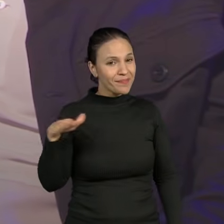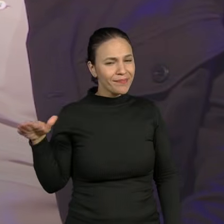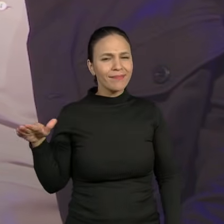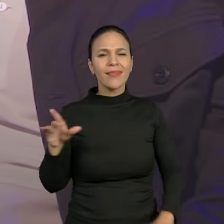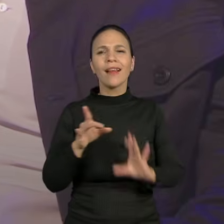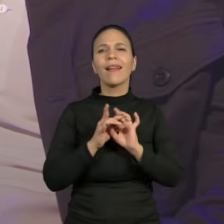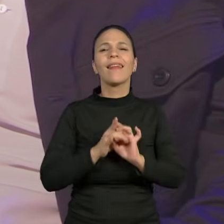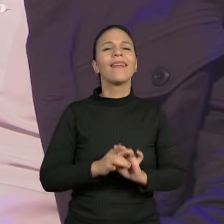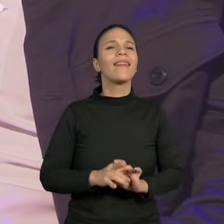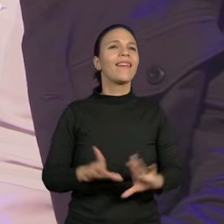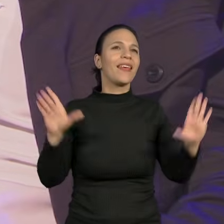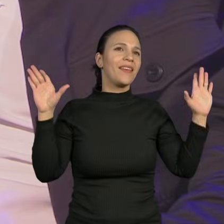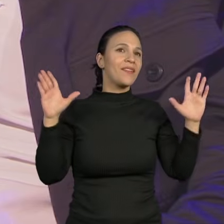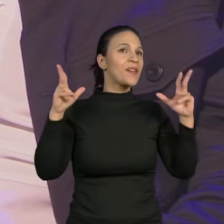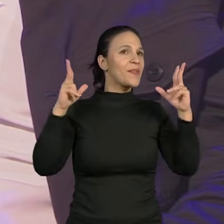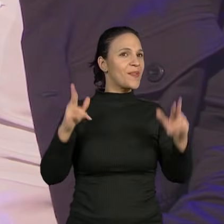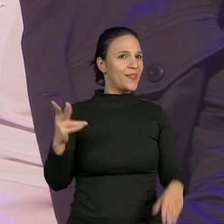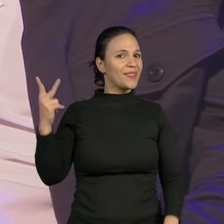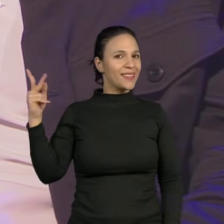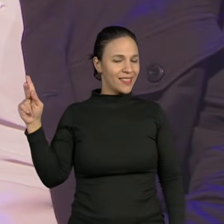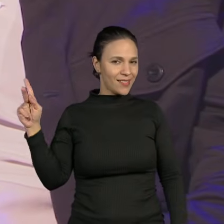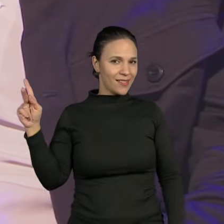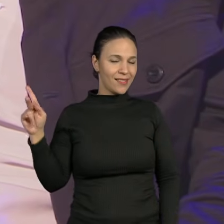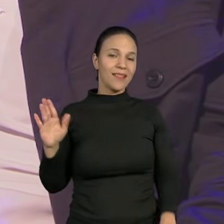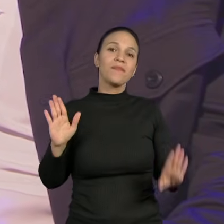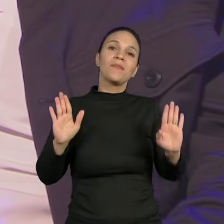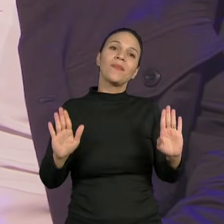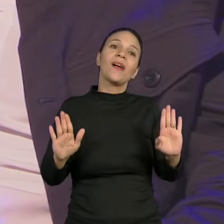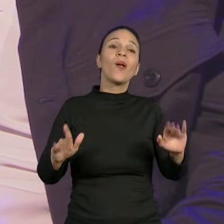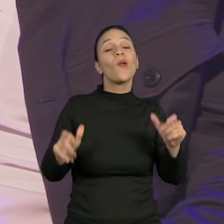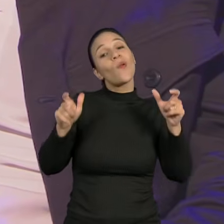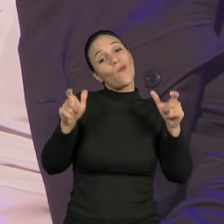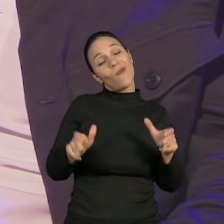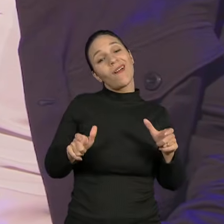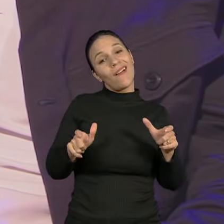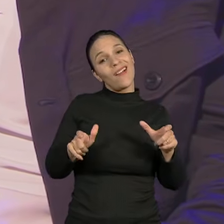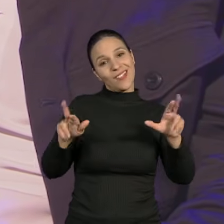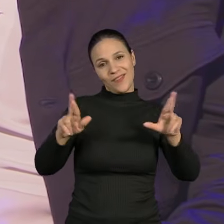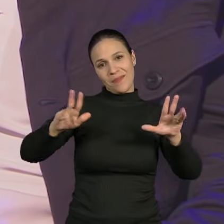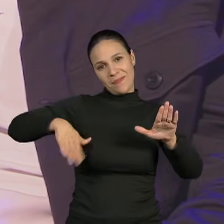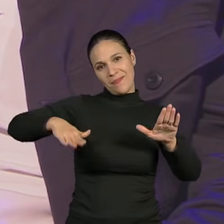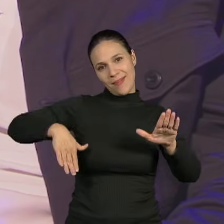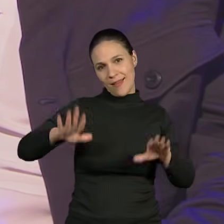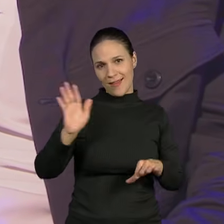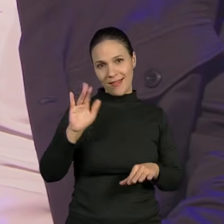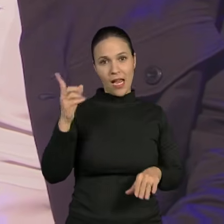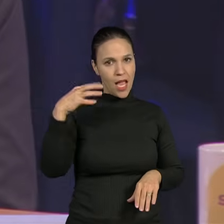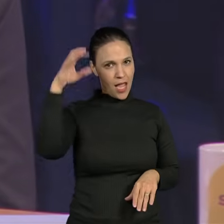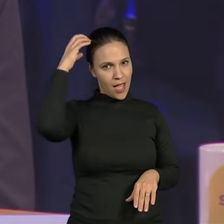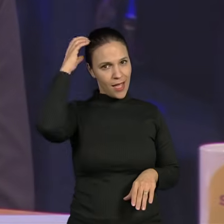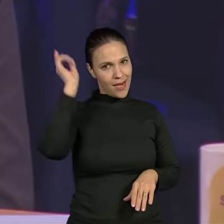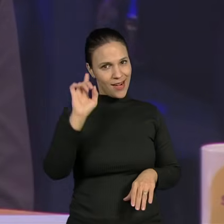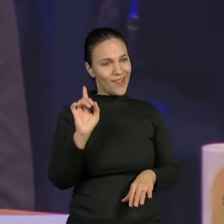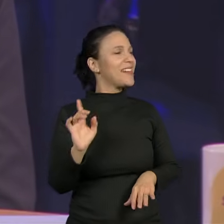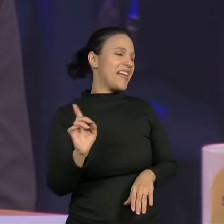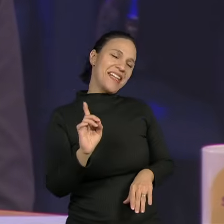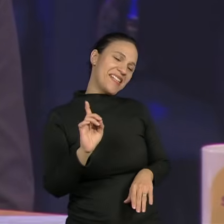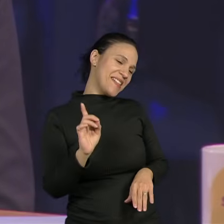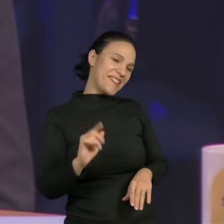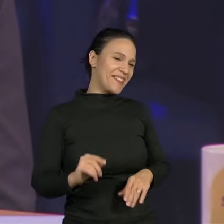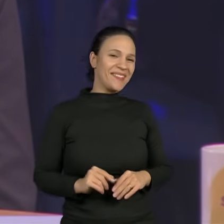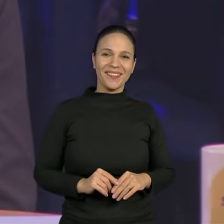muito livre como a de Chapes, mas não num ambiente praiano. Não em Angra dos Reis, né? Não em Angra dos Reis,